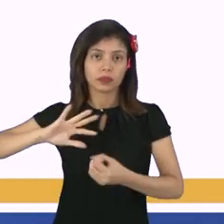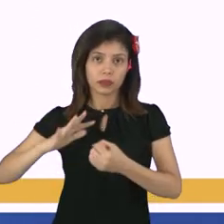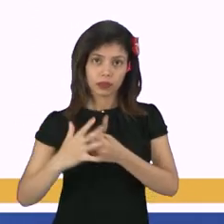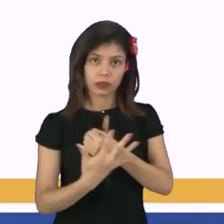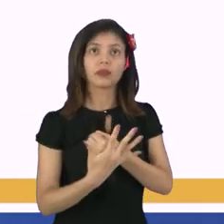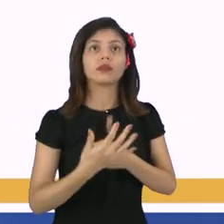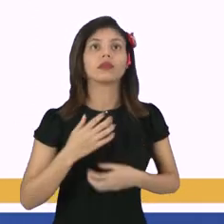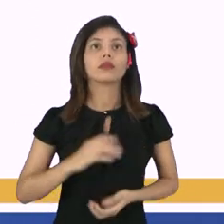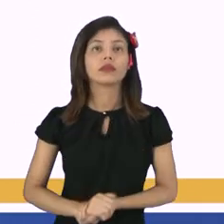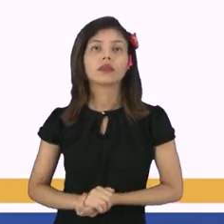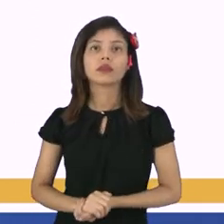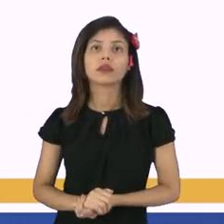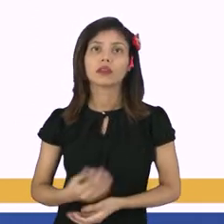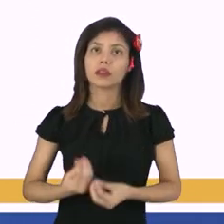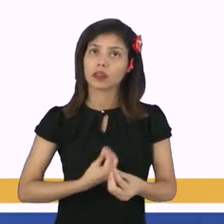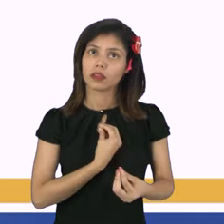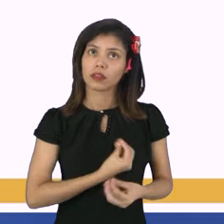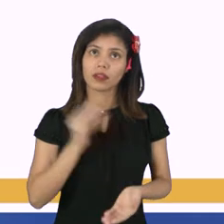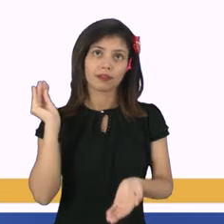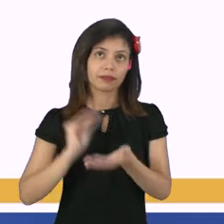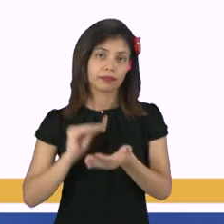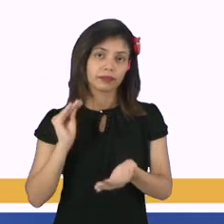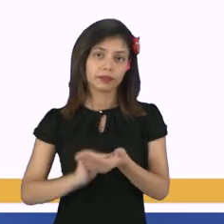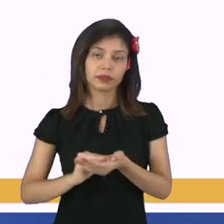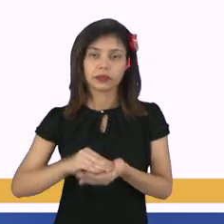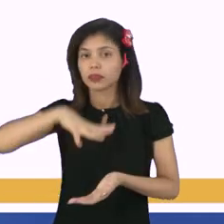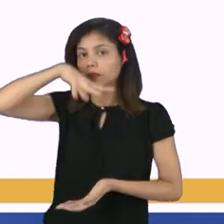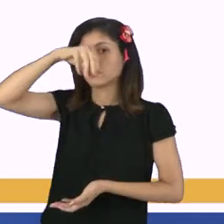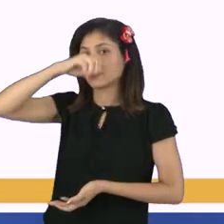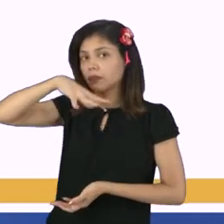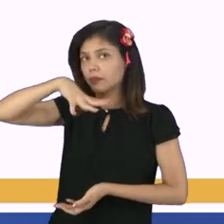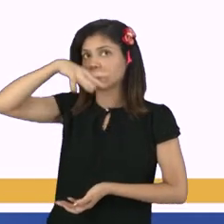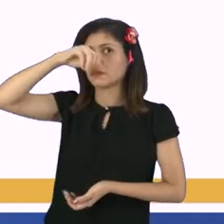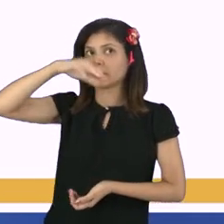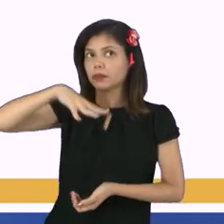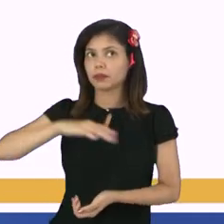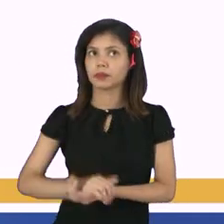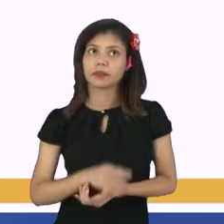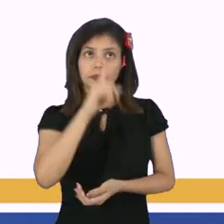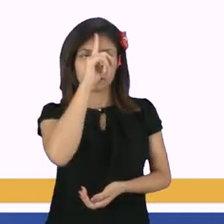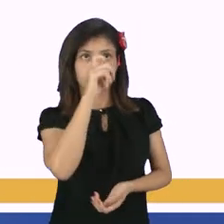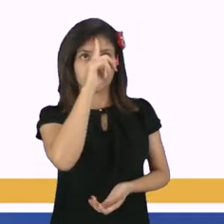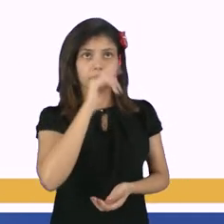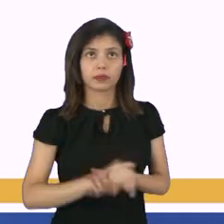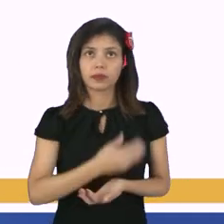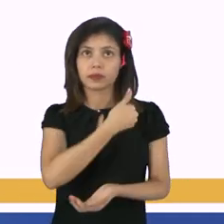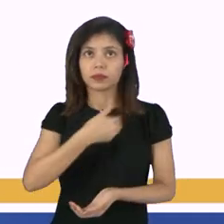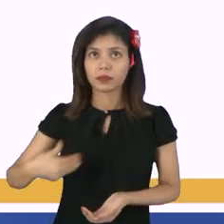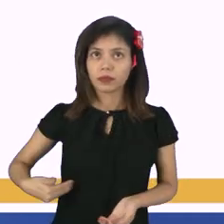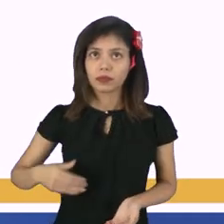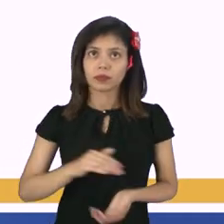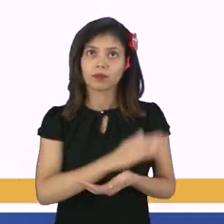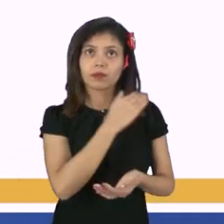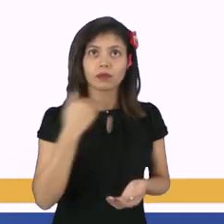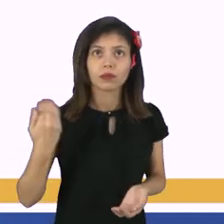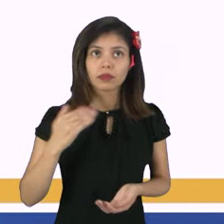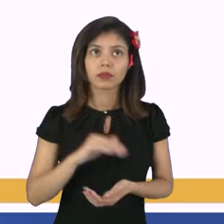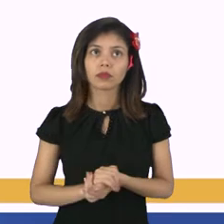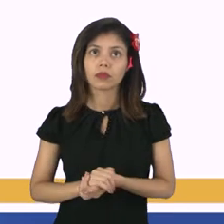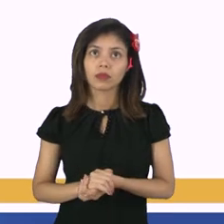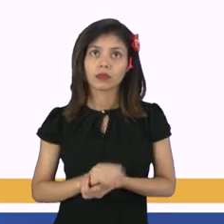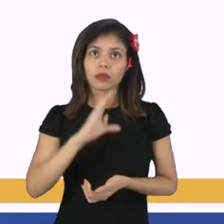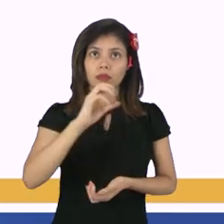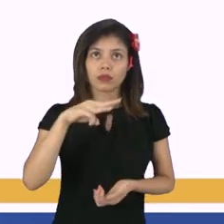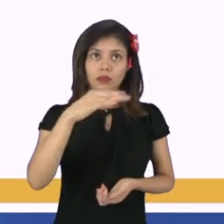2019 conviveu com a falta de oxigênio nos hospitais da rede pública o que culminou em mortes e